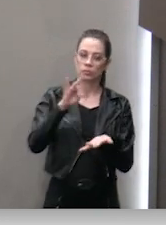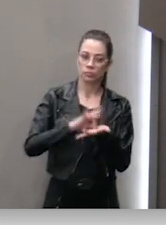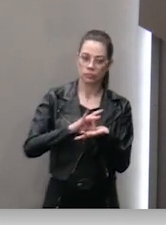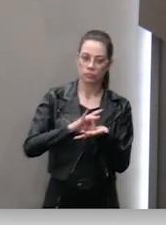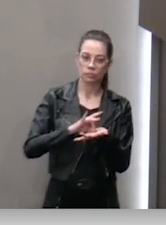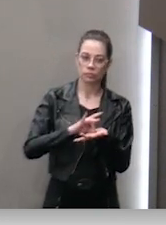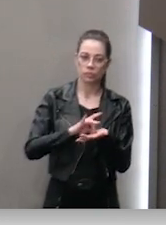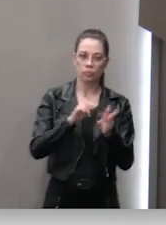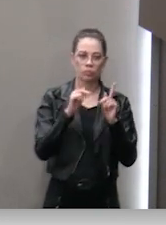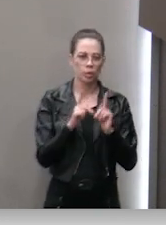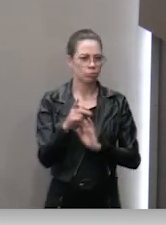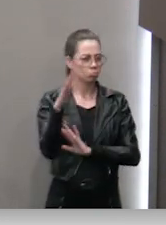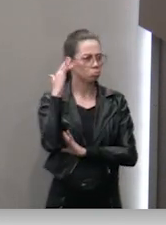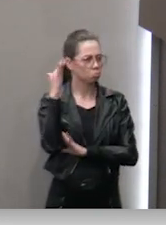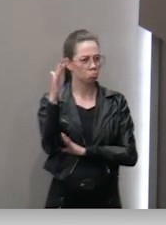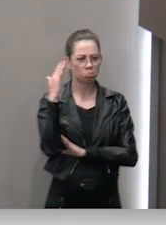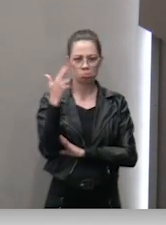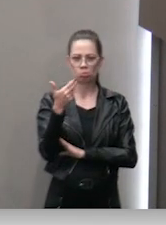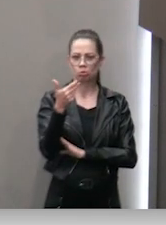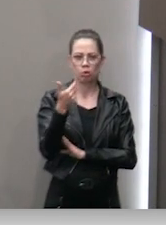Pessoas que vocês nem imaginam.